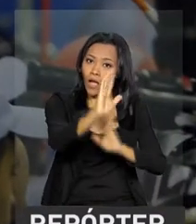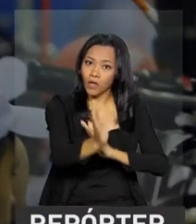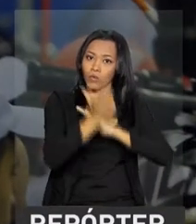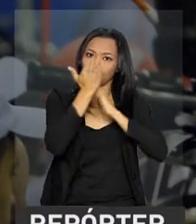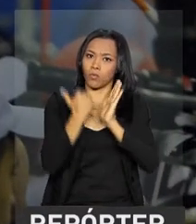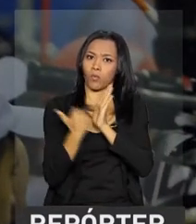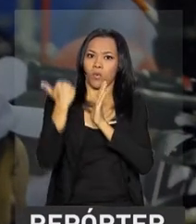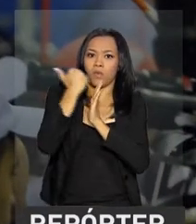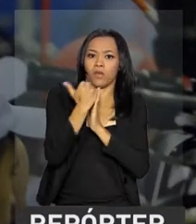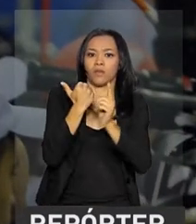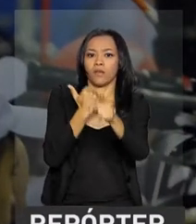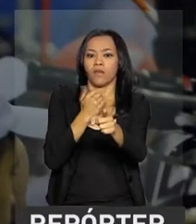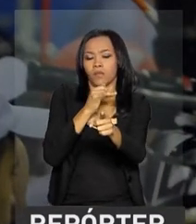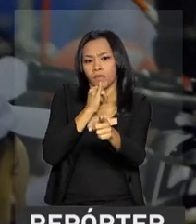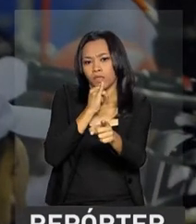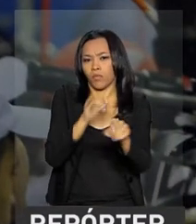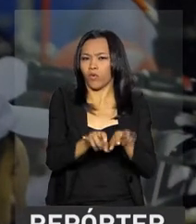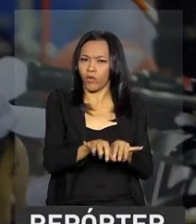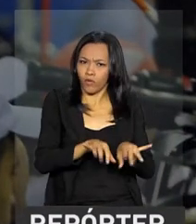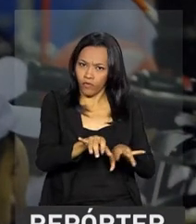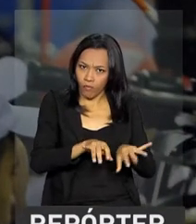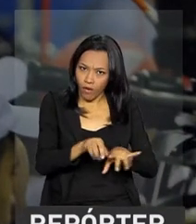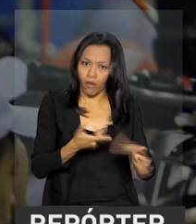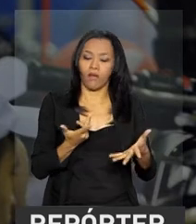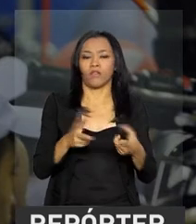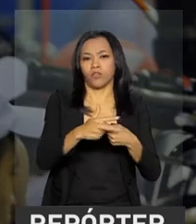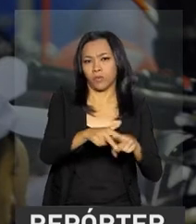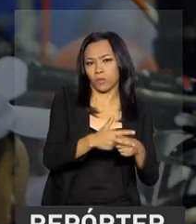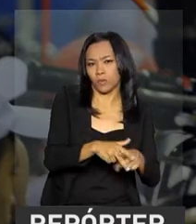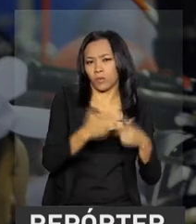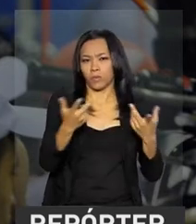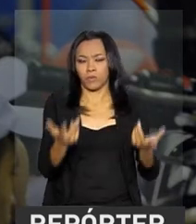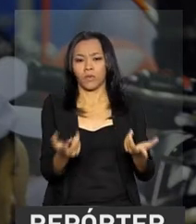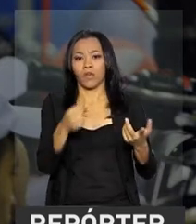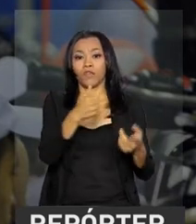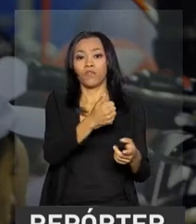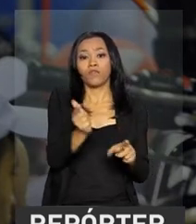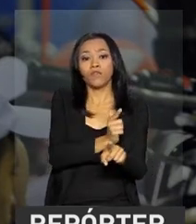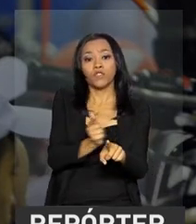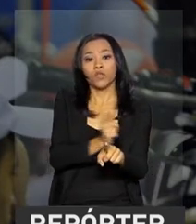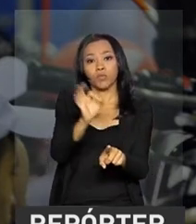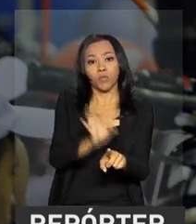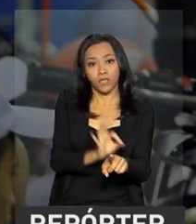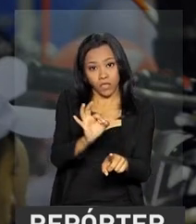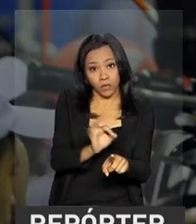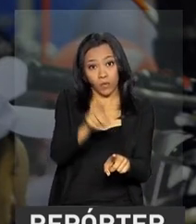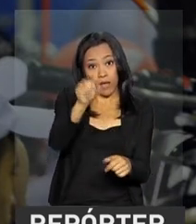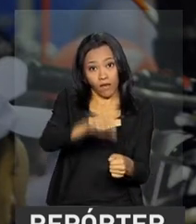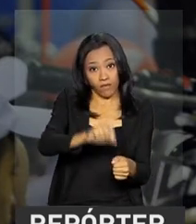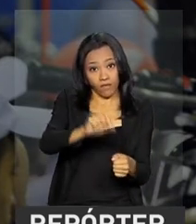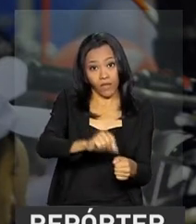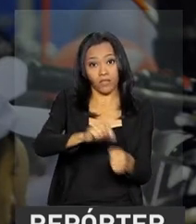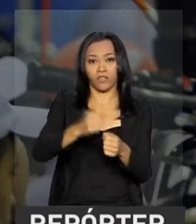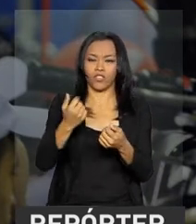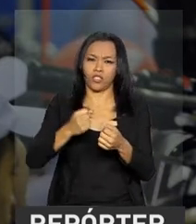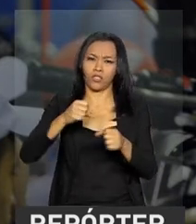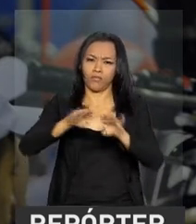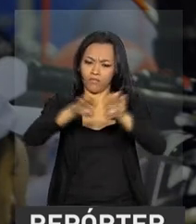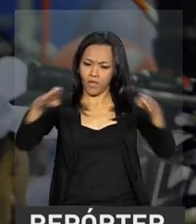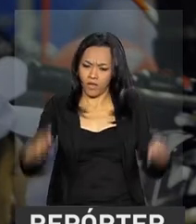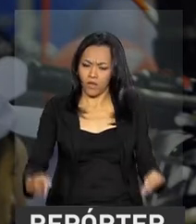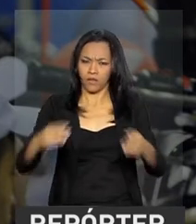alta como os equipamentos de informática produtos eletrônicos e ópticos com 22% a fabricação de móveis com mais de